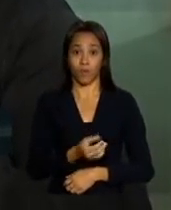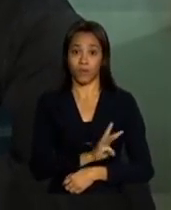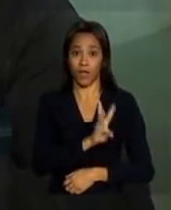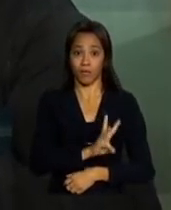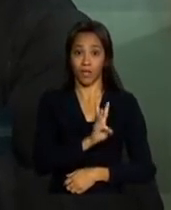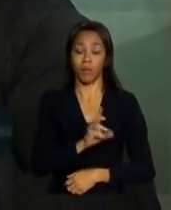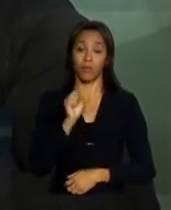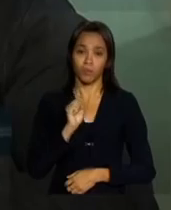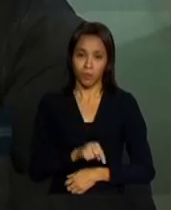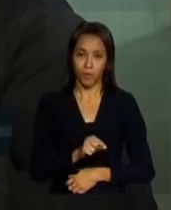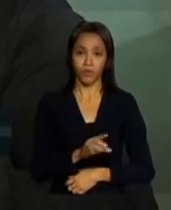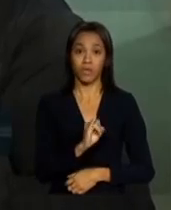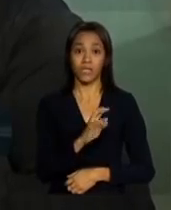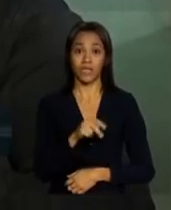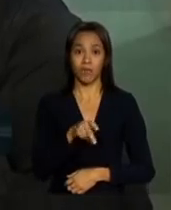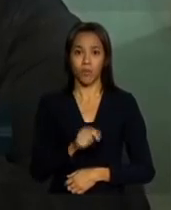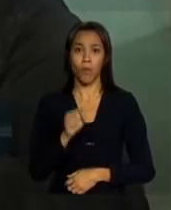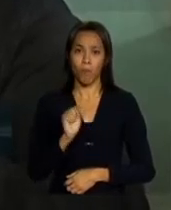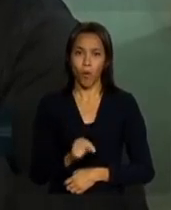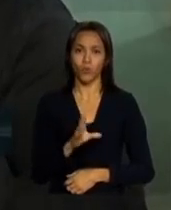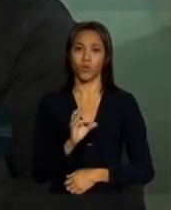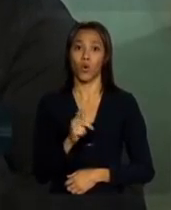é